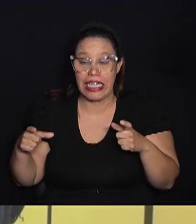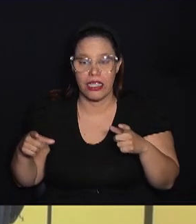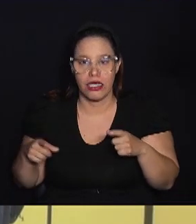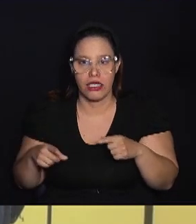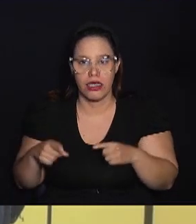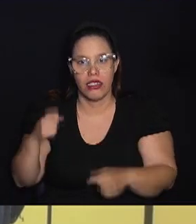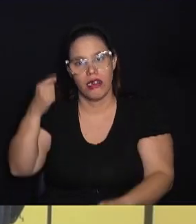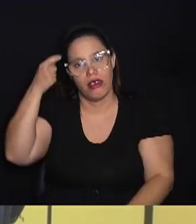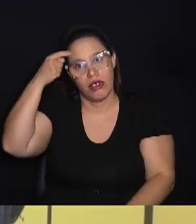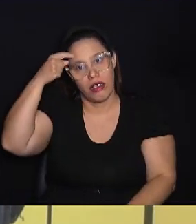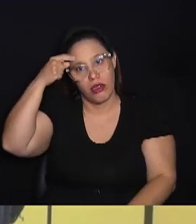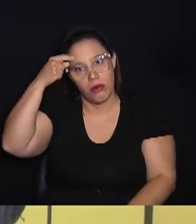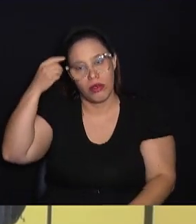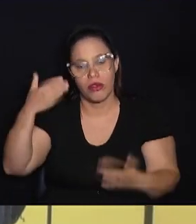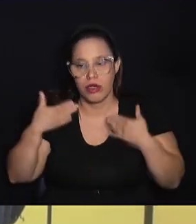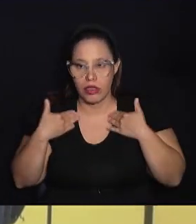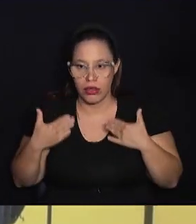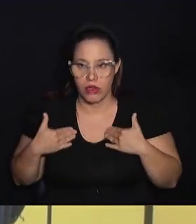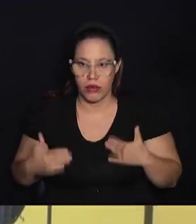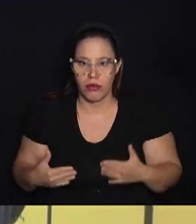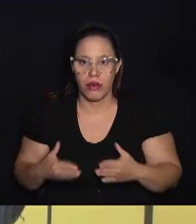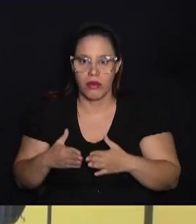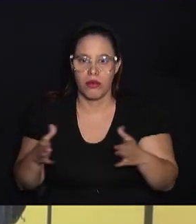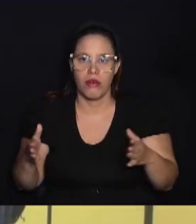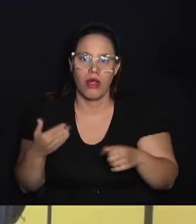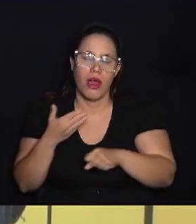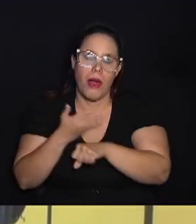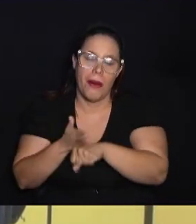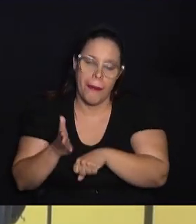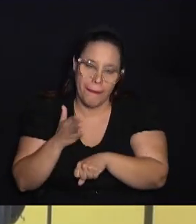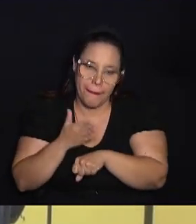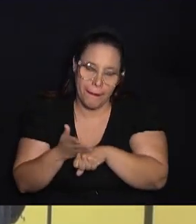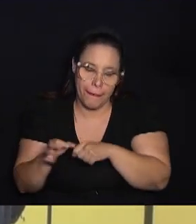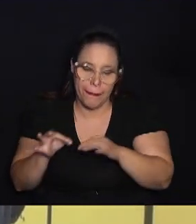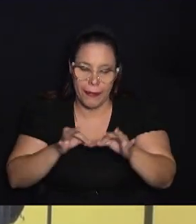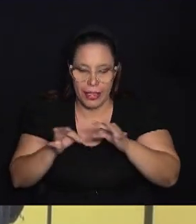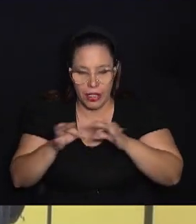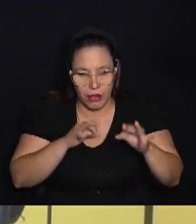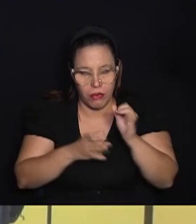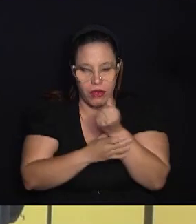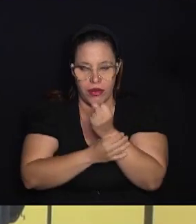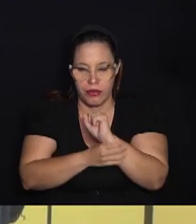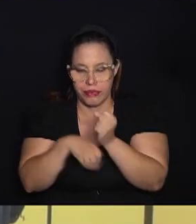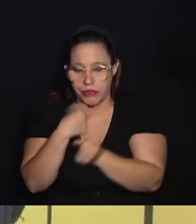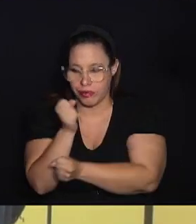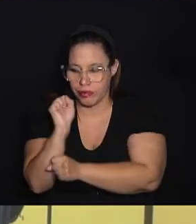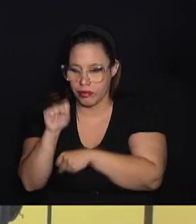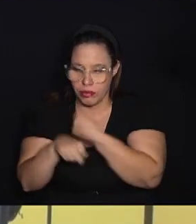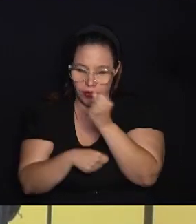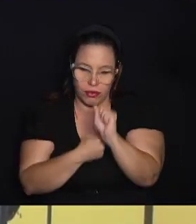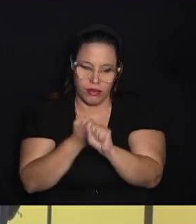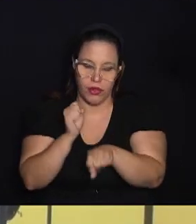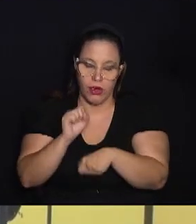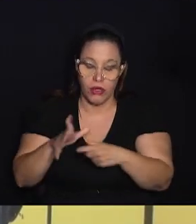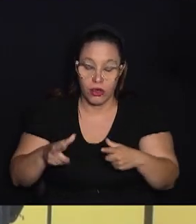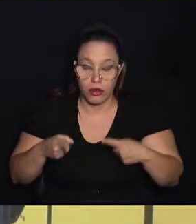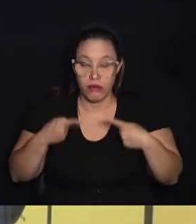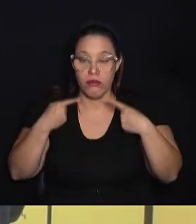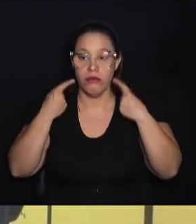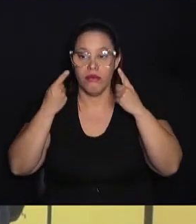consciência corporal maior você prepara a mobilidade das articulações né você trabalha a sua